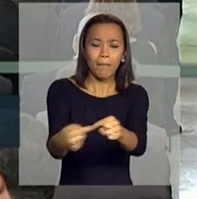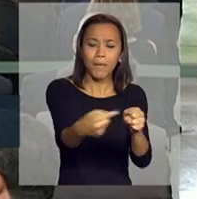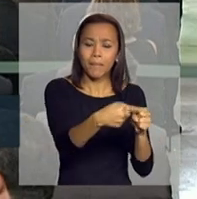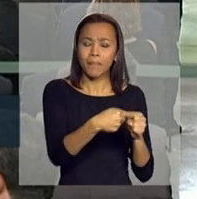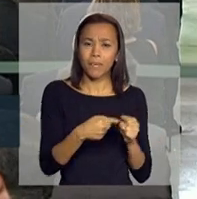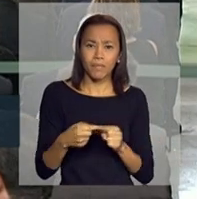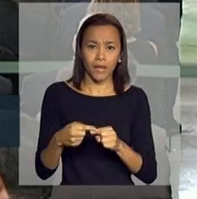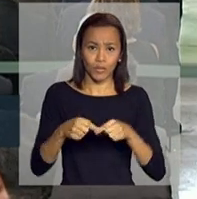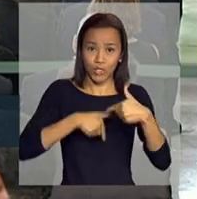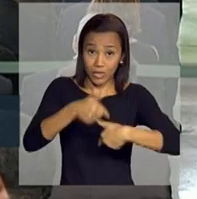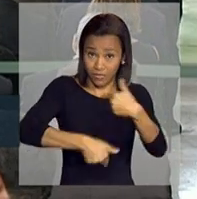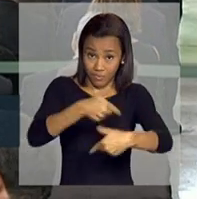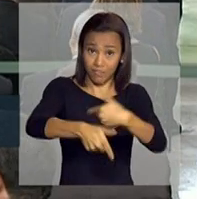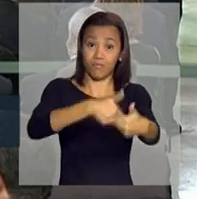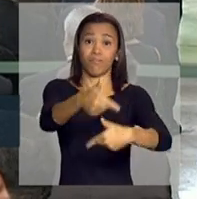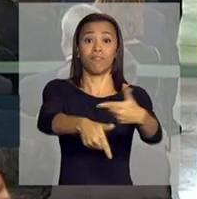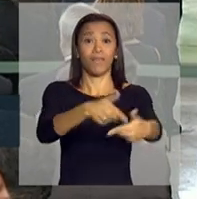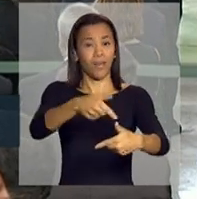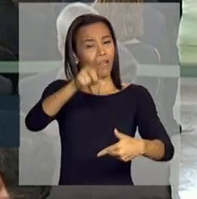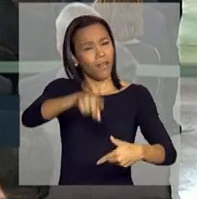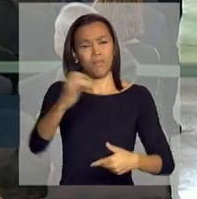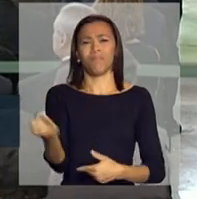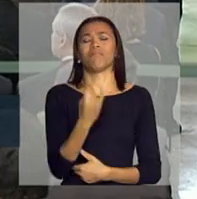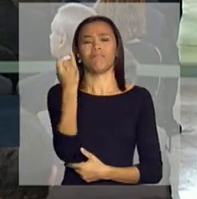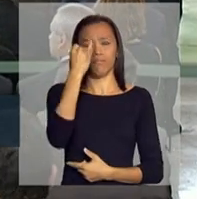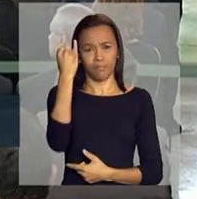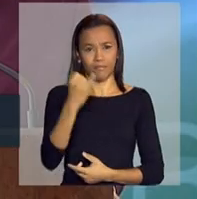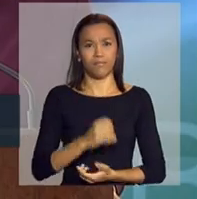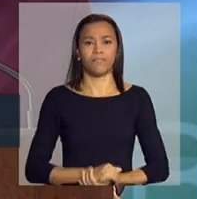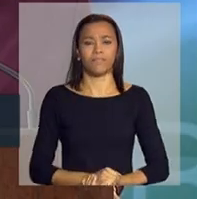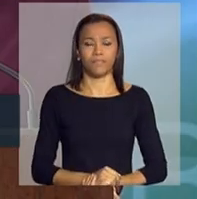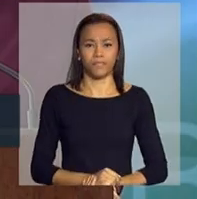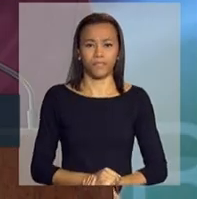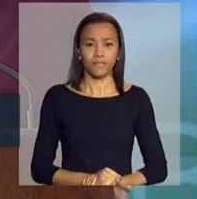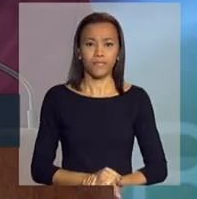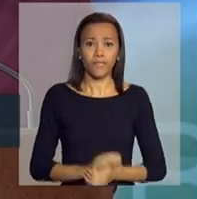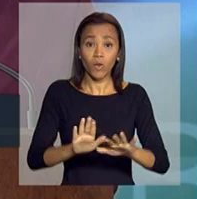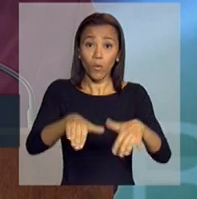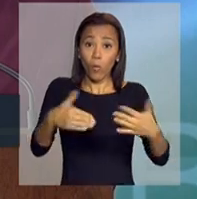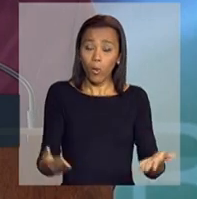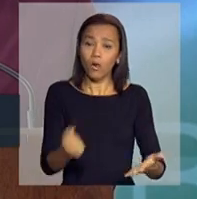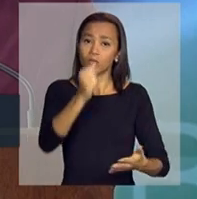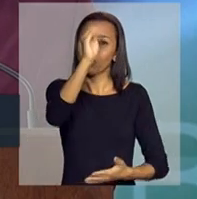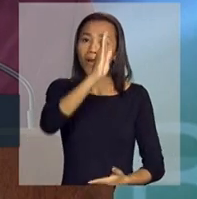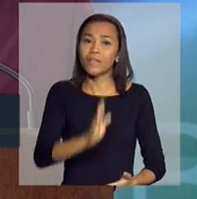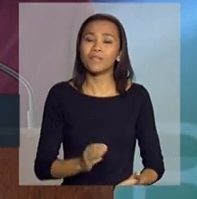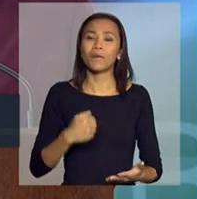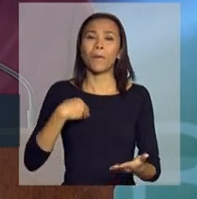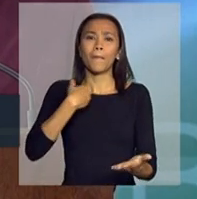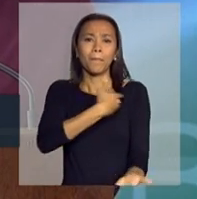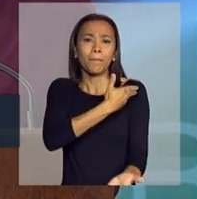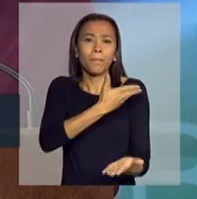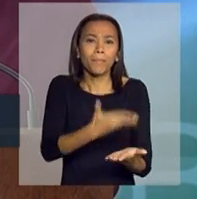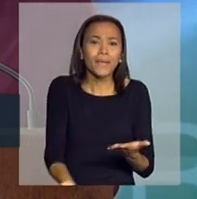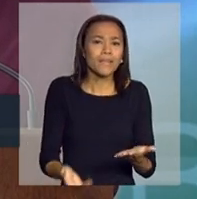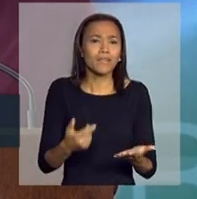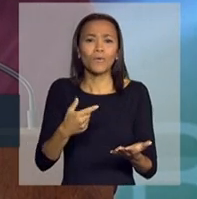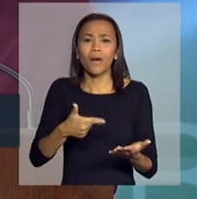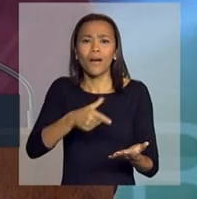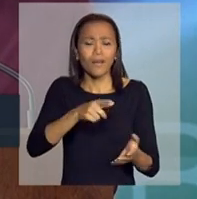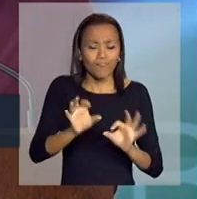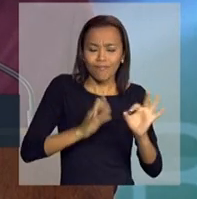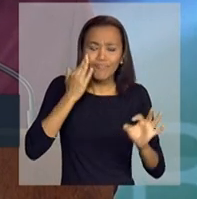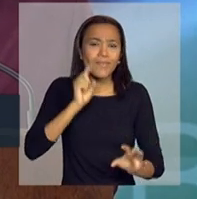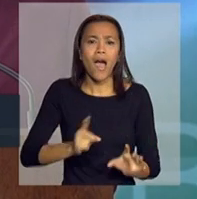nós são fundamentais. Quando o Brasil perdeu a capacidade de planejar na área